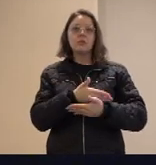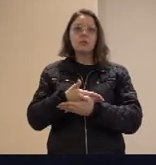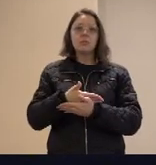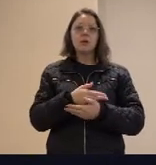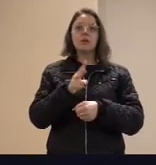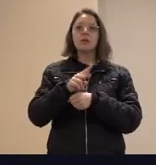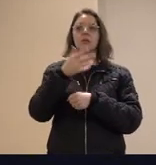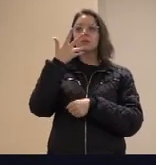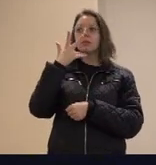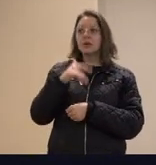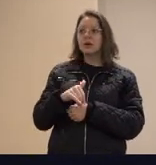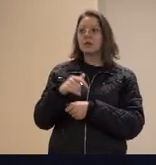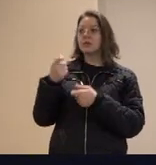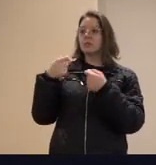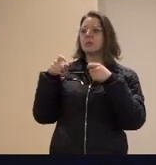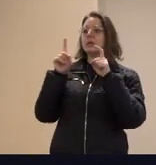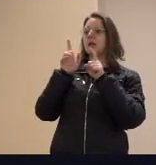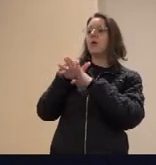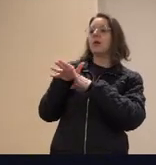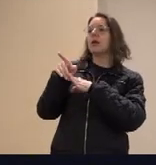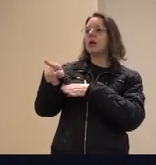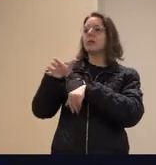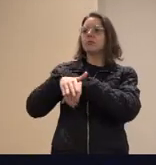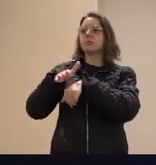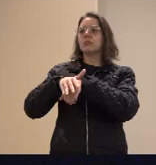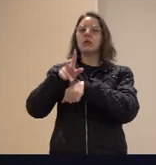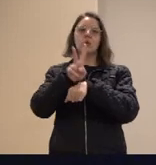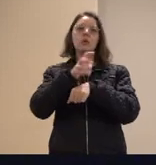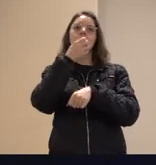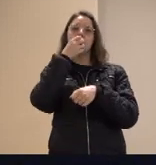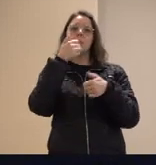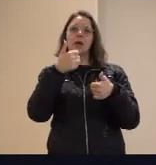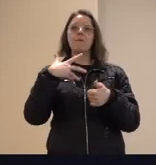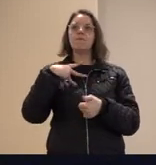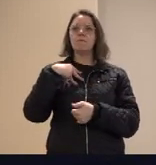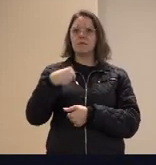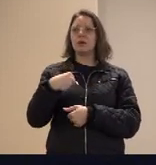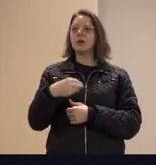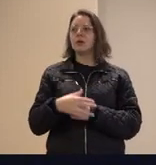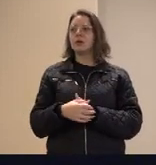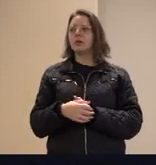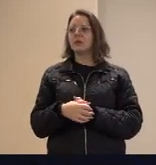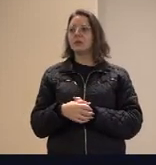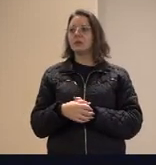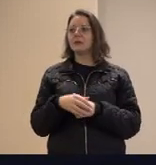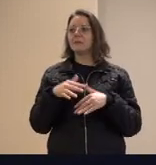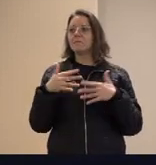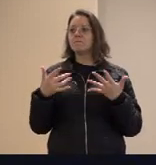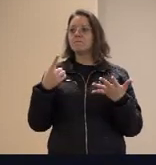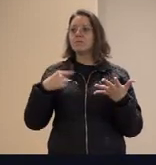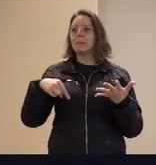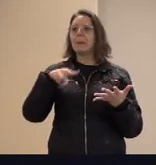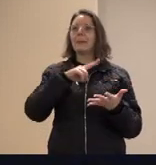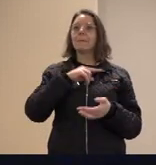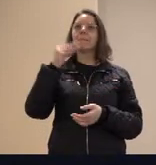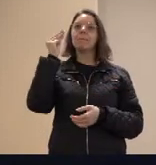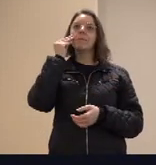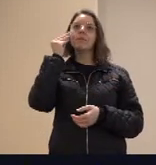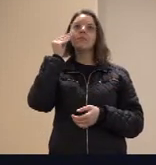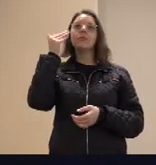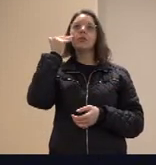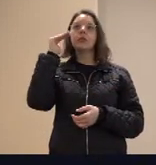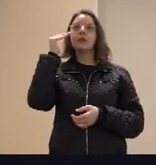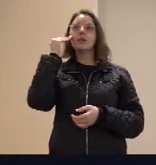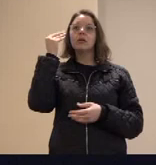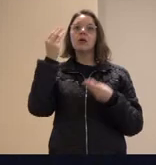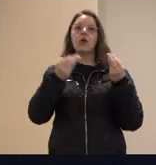não precisa falar nada. Ela toma conta muito bem do filho que ela tem. Então, a gente ainda está tentando entender como proceder